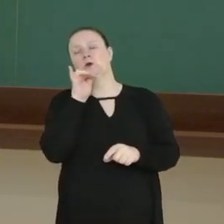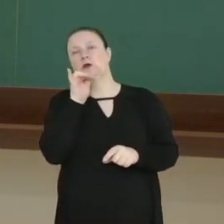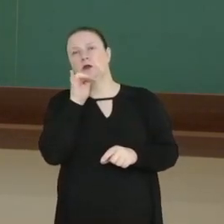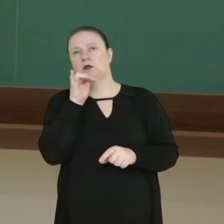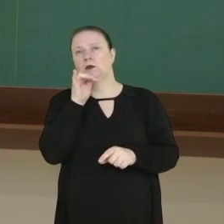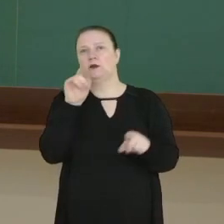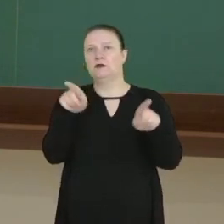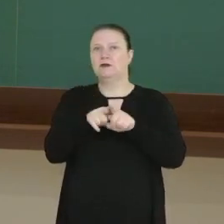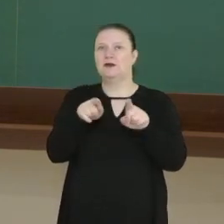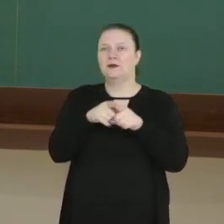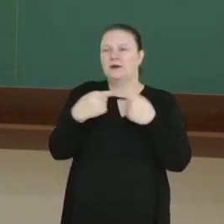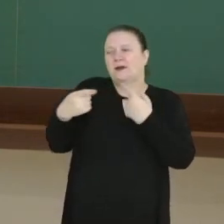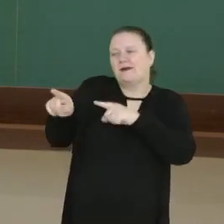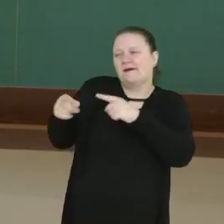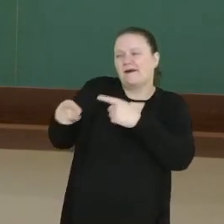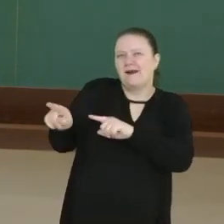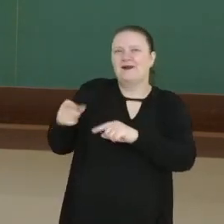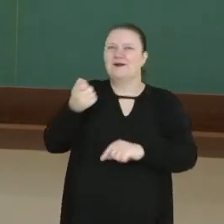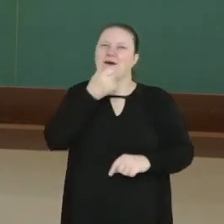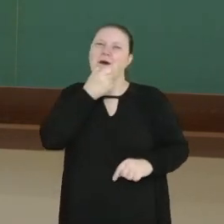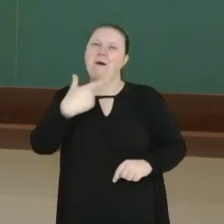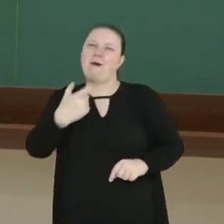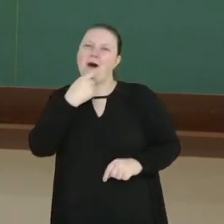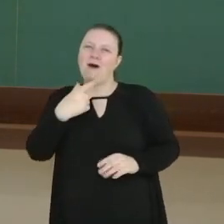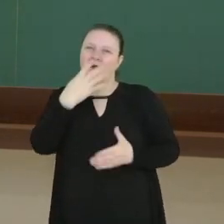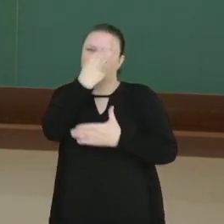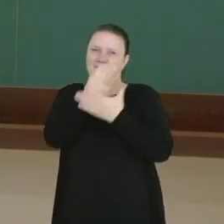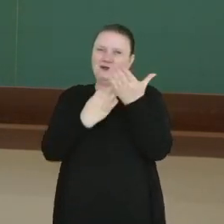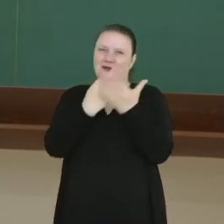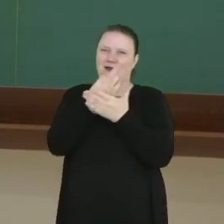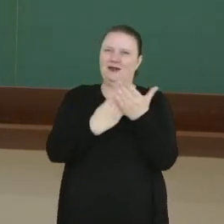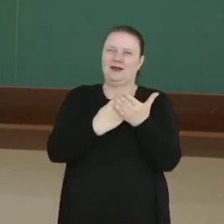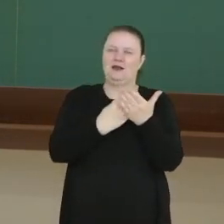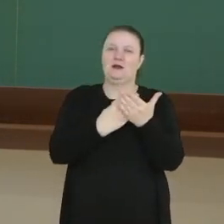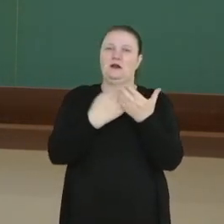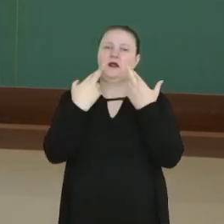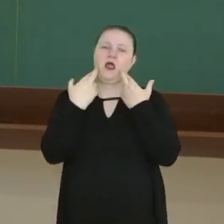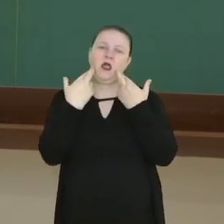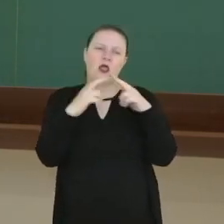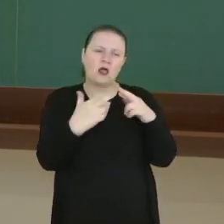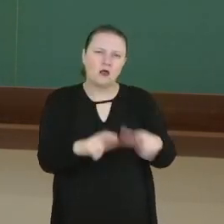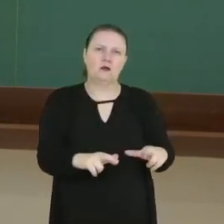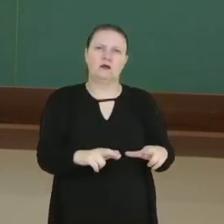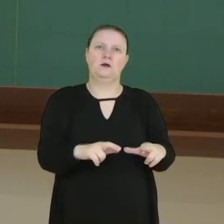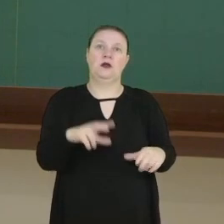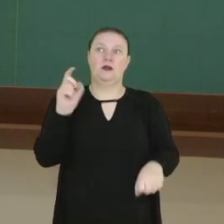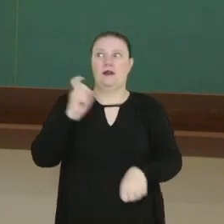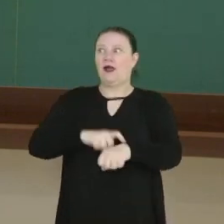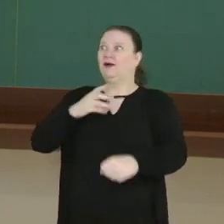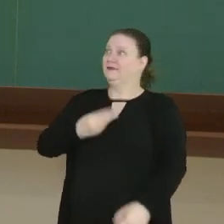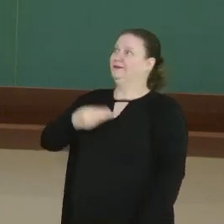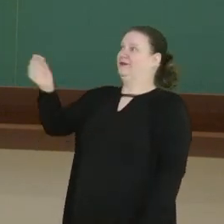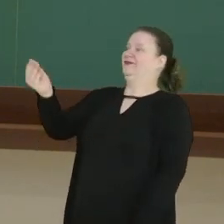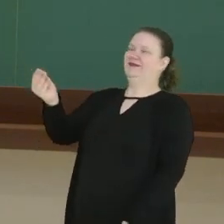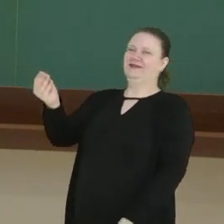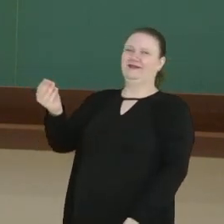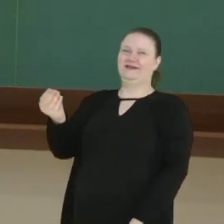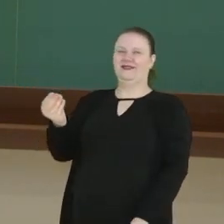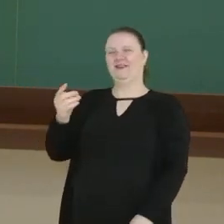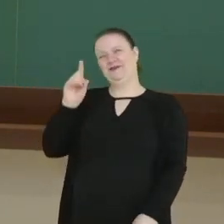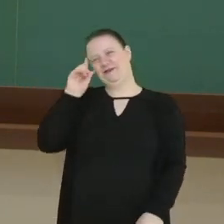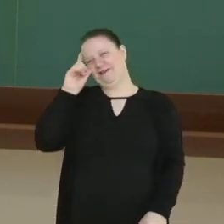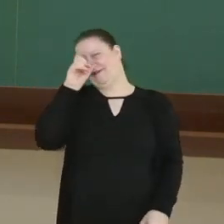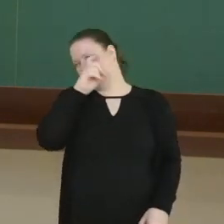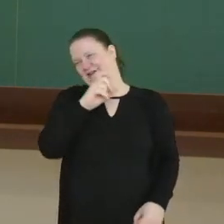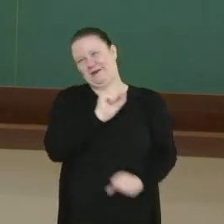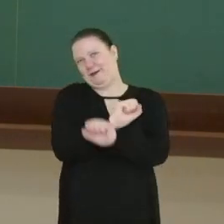humor, então, que estava presente aqui no texto, né, de reclamar e prontamente ser atendido, que é bastante incomum, de